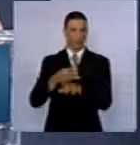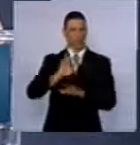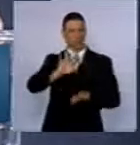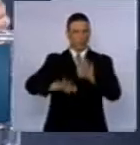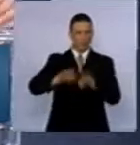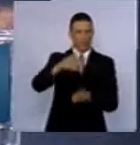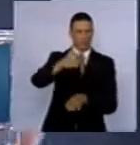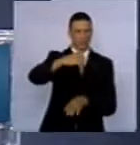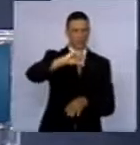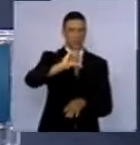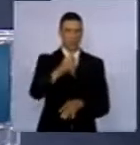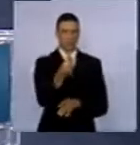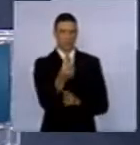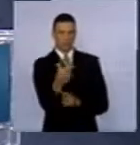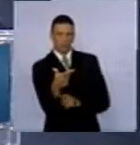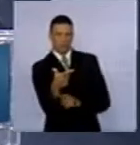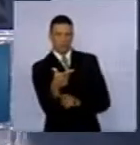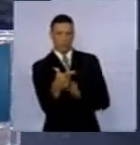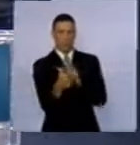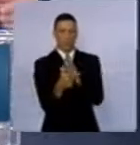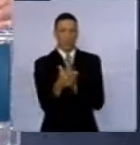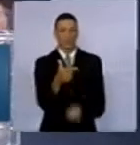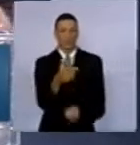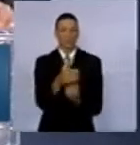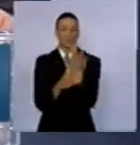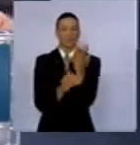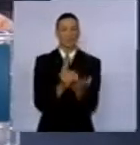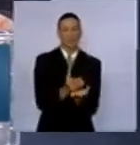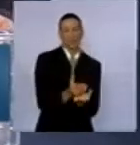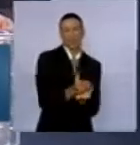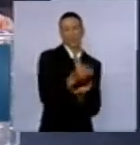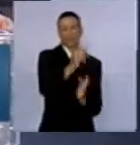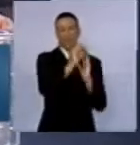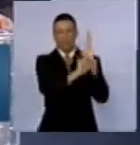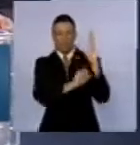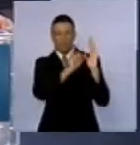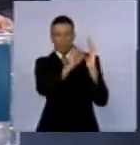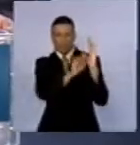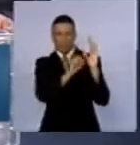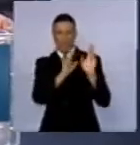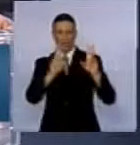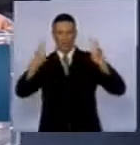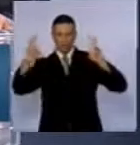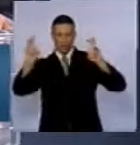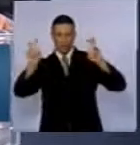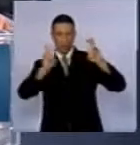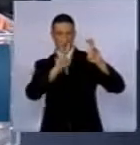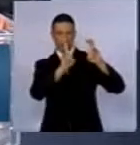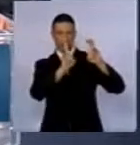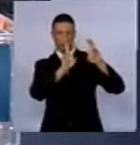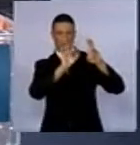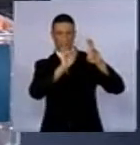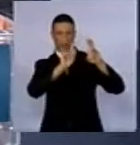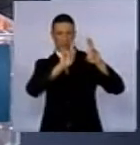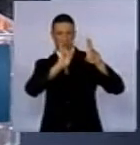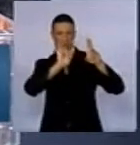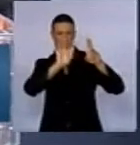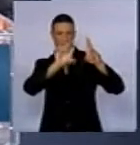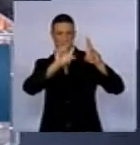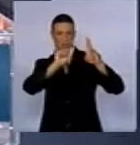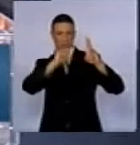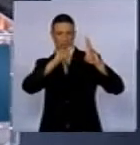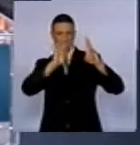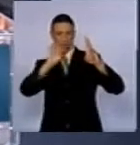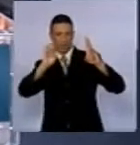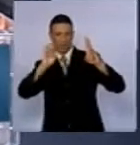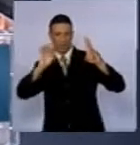1962, nasceu no Brasil a primeira série independente, que se chama O Vigilante Rodoviário, uma série que foi produzida